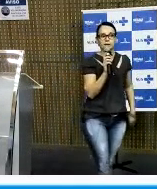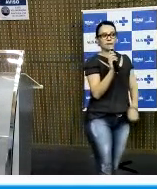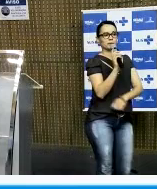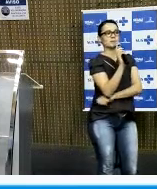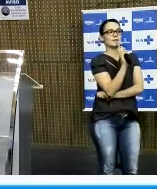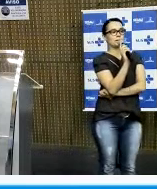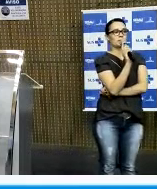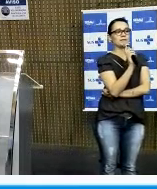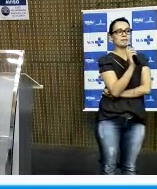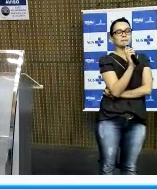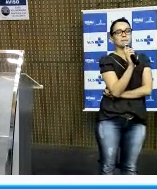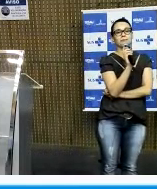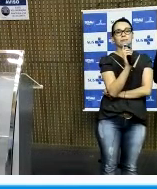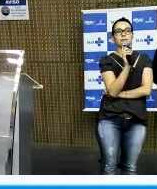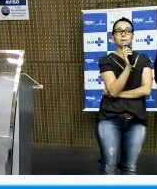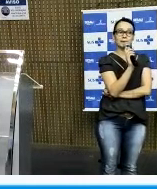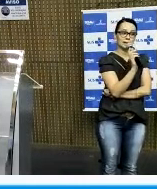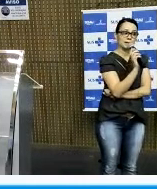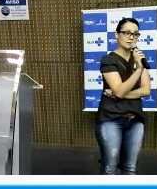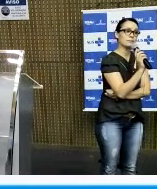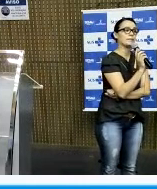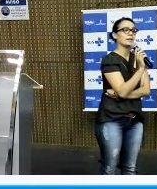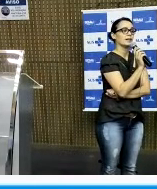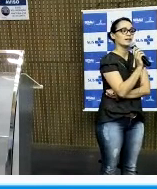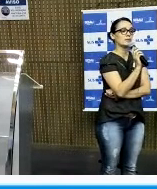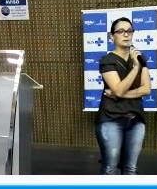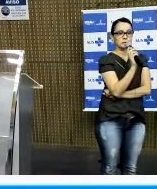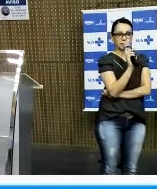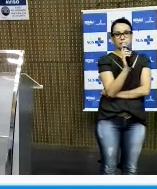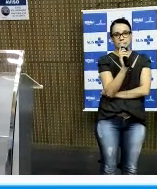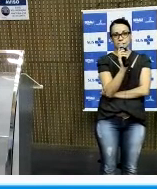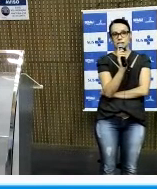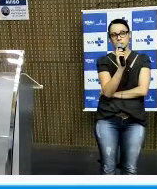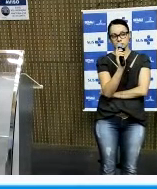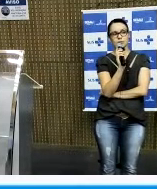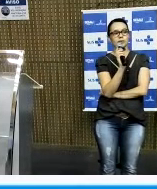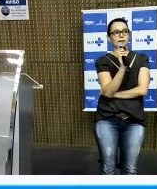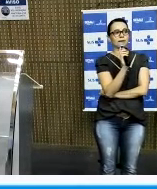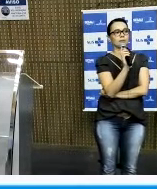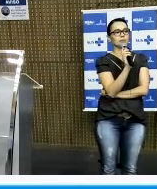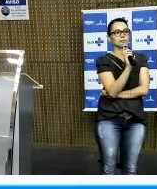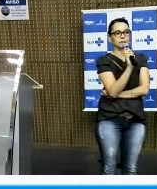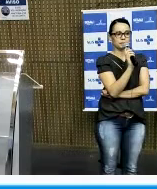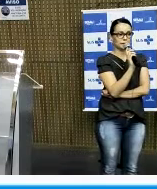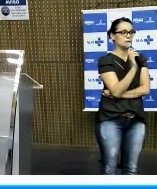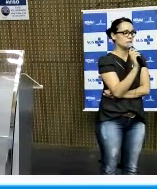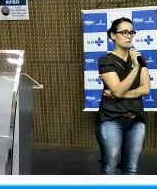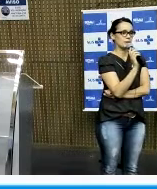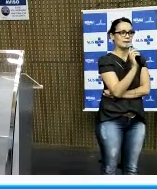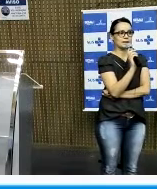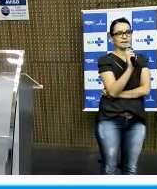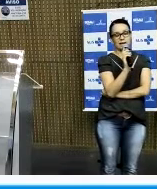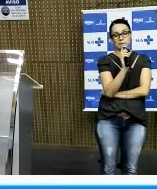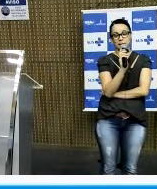Bom dia a todos e a todas. Meu nome é Cleide, sou enfermeira da UBS Aero Rancho já há algum tempinho, como